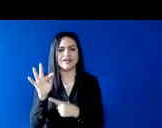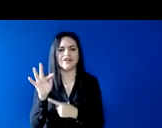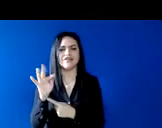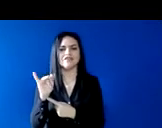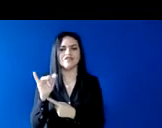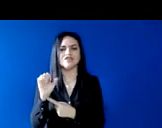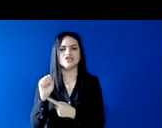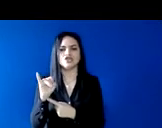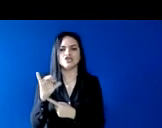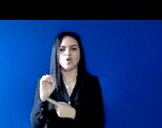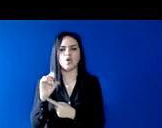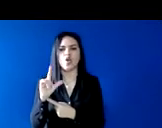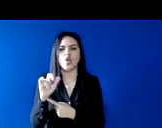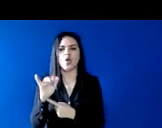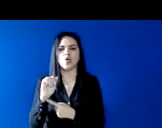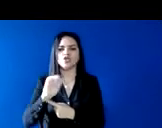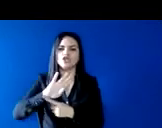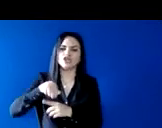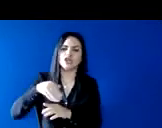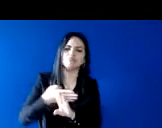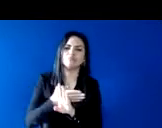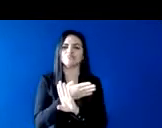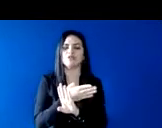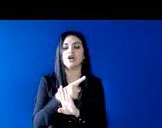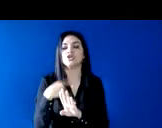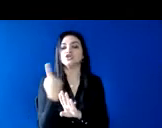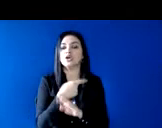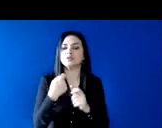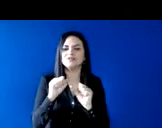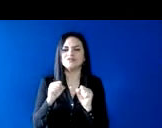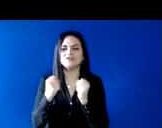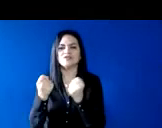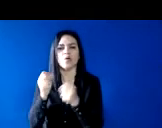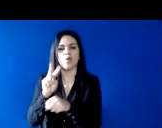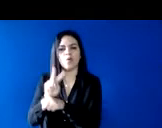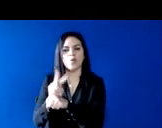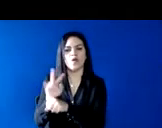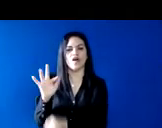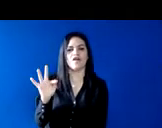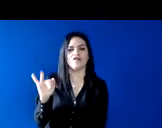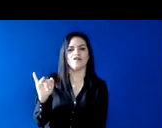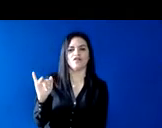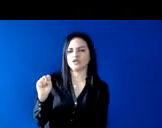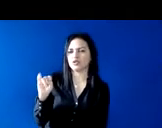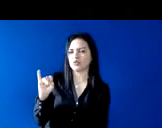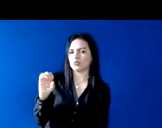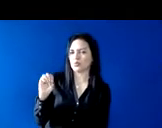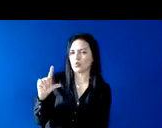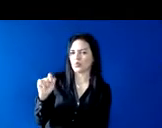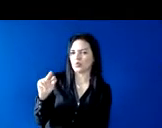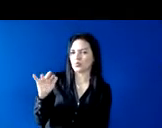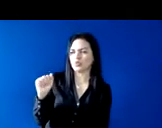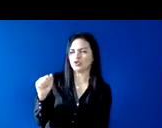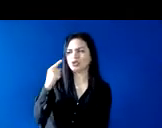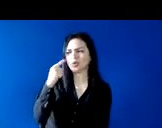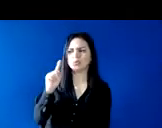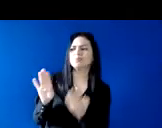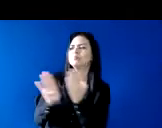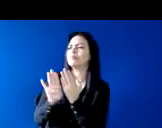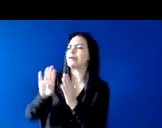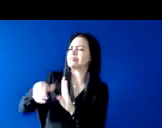nós precisamos cuidar e fortalecer a fisiologia e precisamos identificar esses desvios, tentar